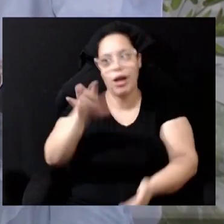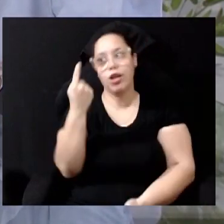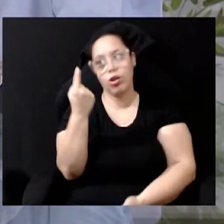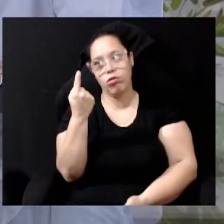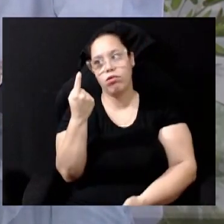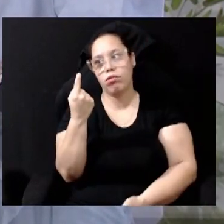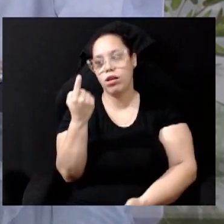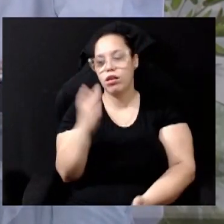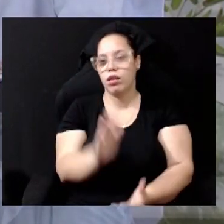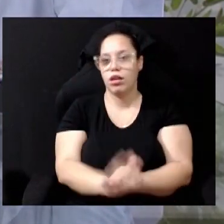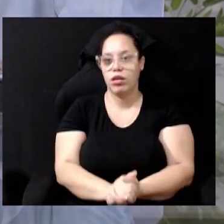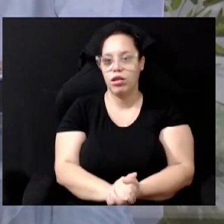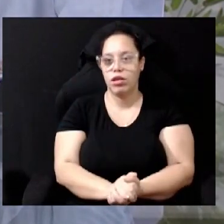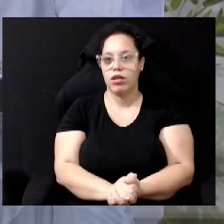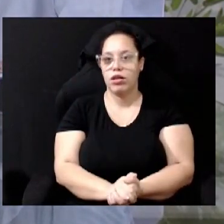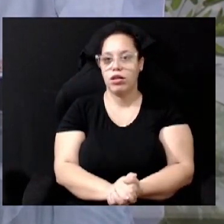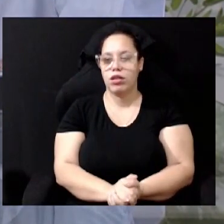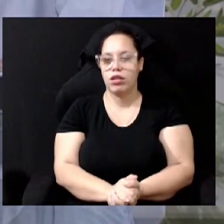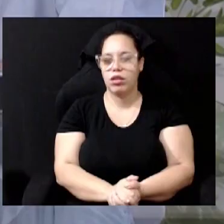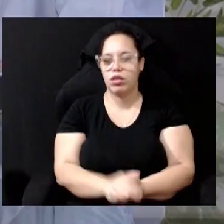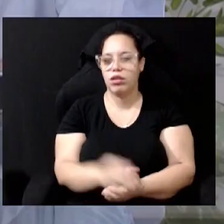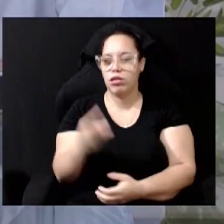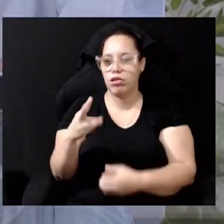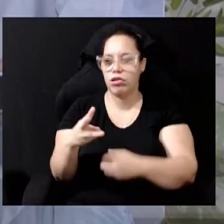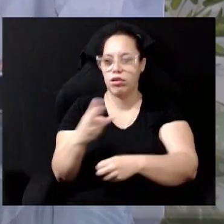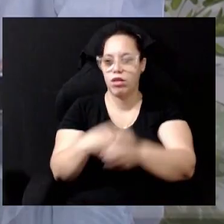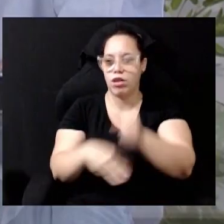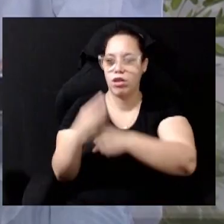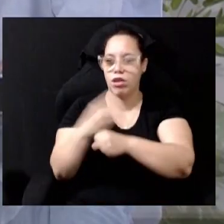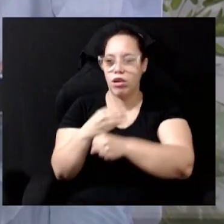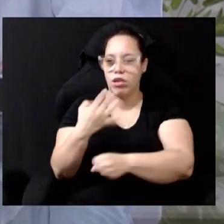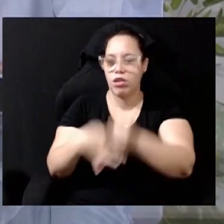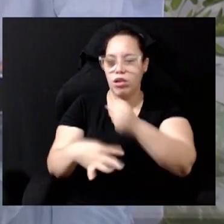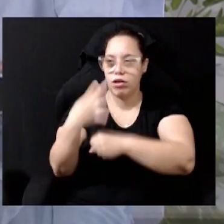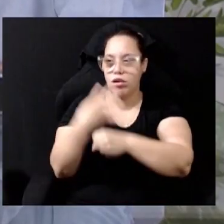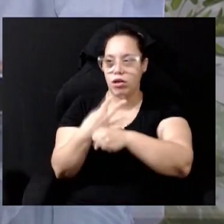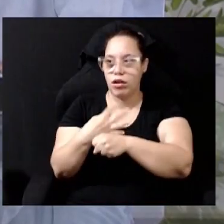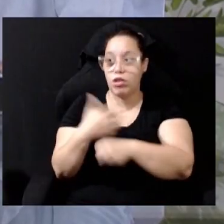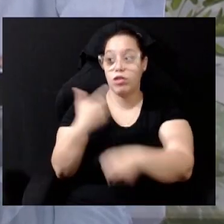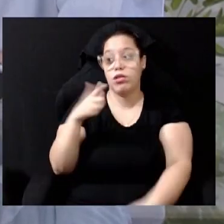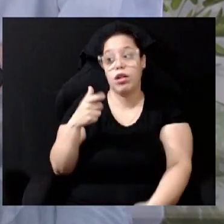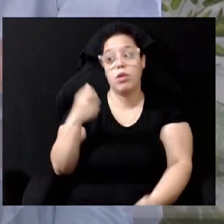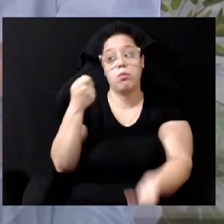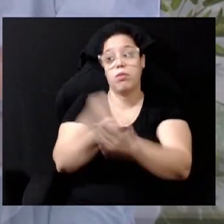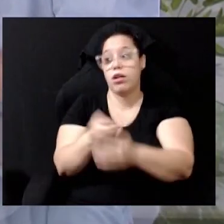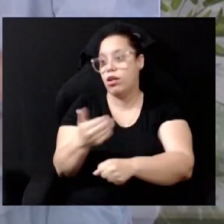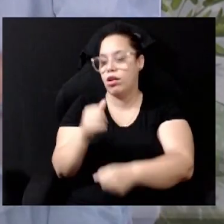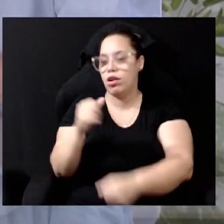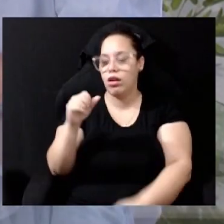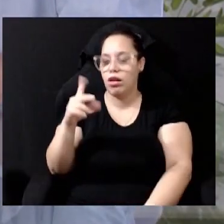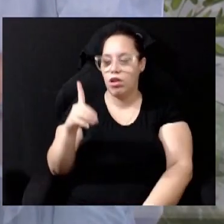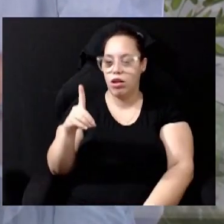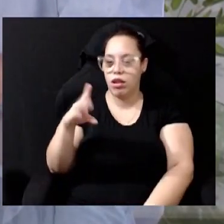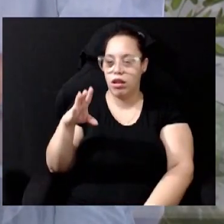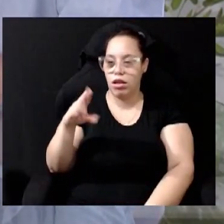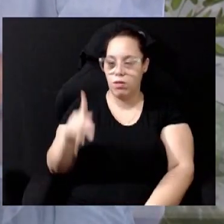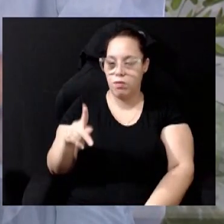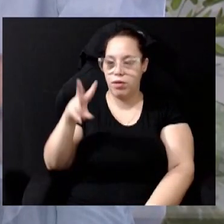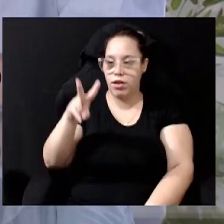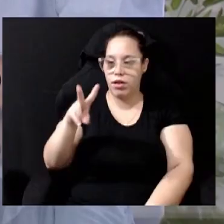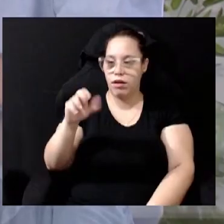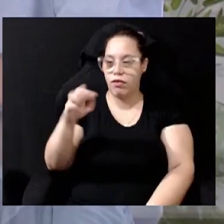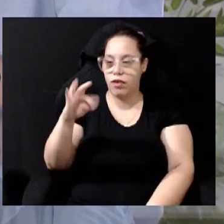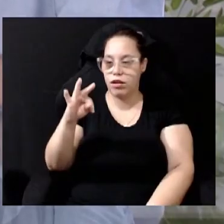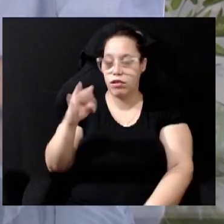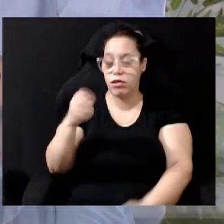pelo menos nos últimos 3 ou 4 anos, a gente já não pagava o DPVAT, agora ele está voltando.